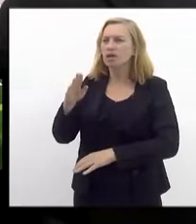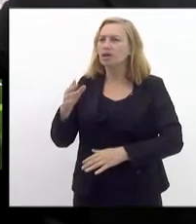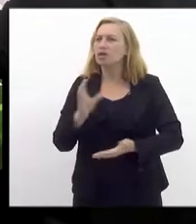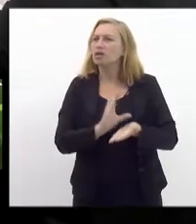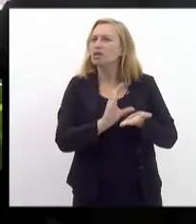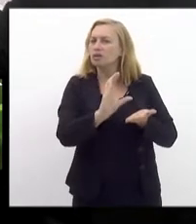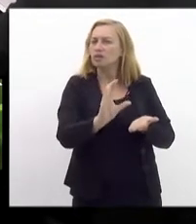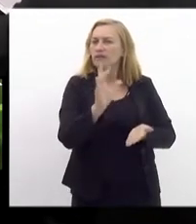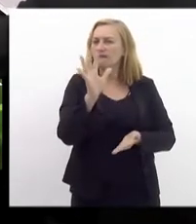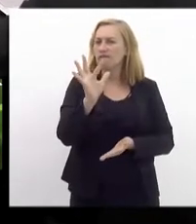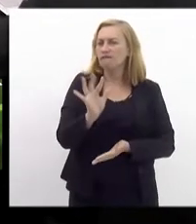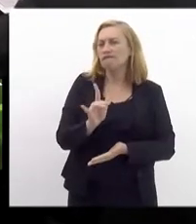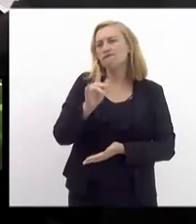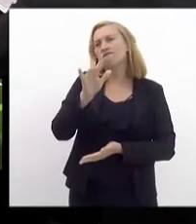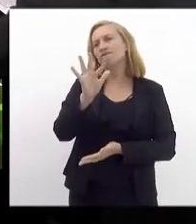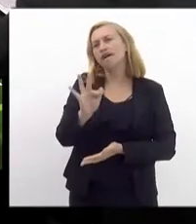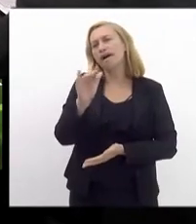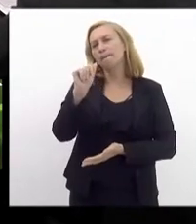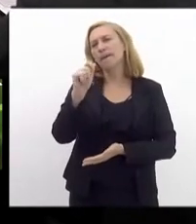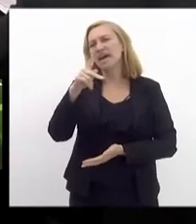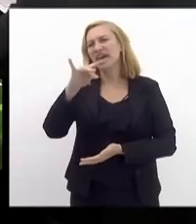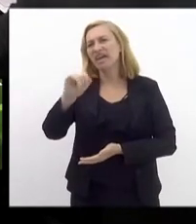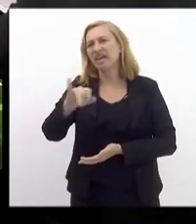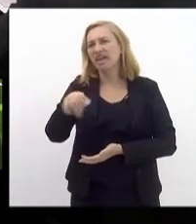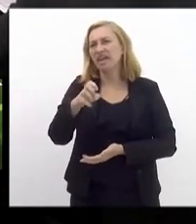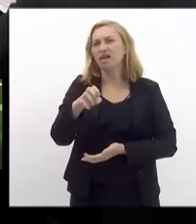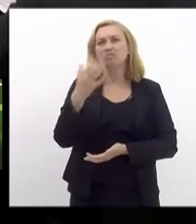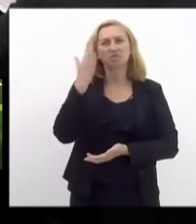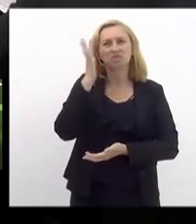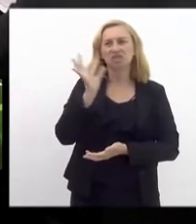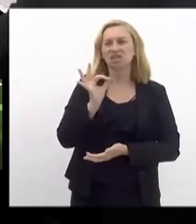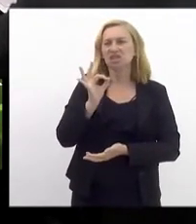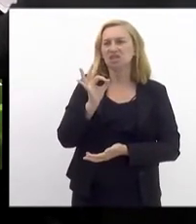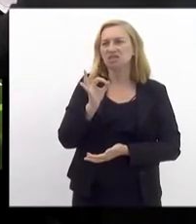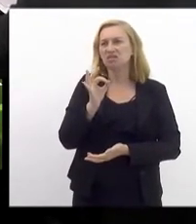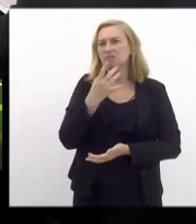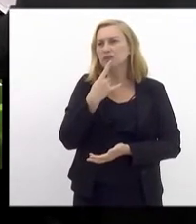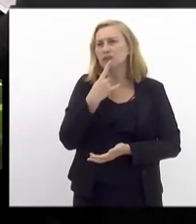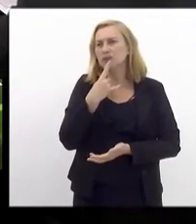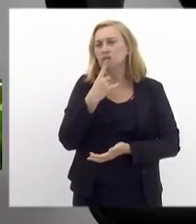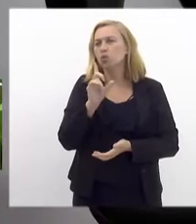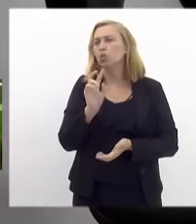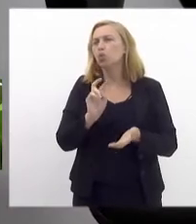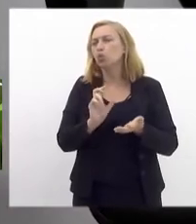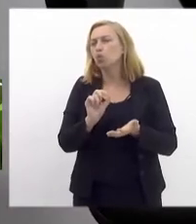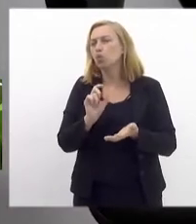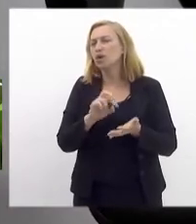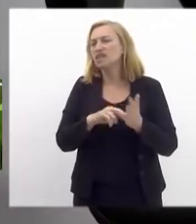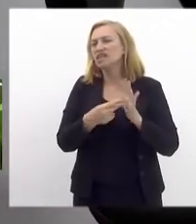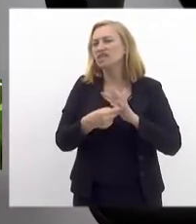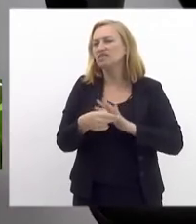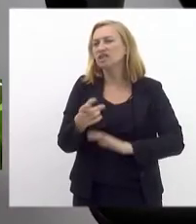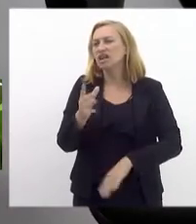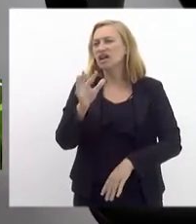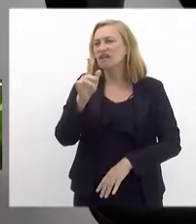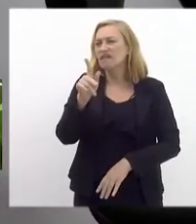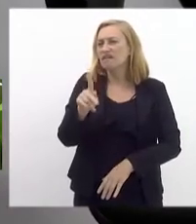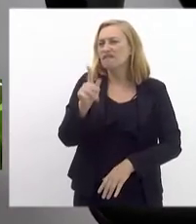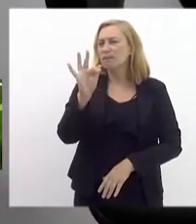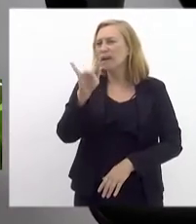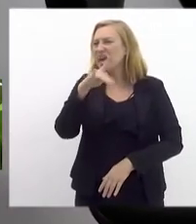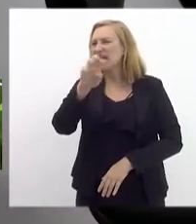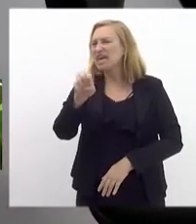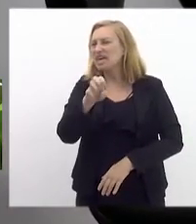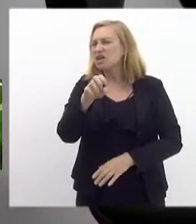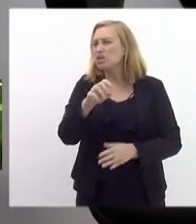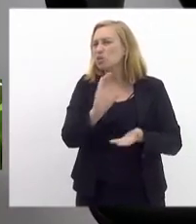do FATEC. Não consegui entender muito bem o que está significando esse artigo. Uma preocupação de ter o FATEC como fundo é importante